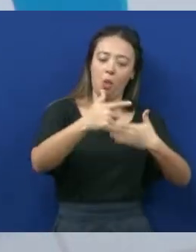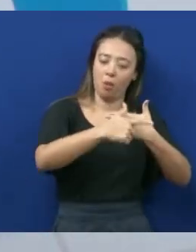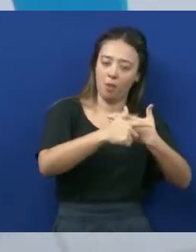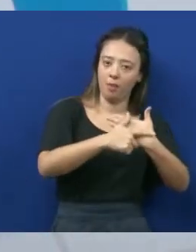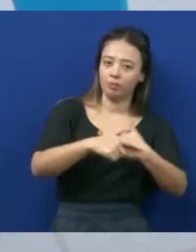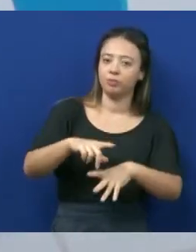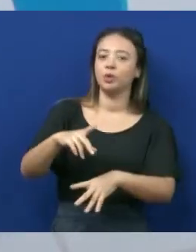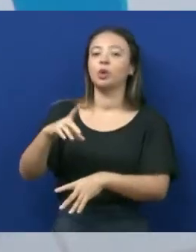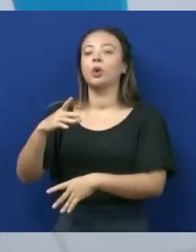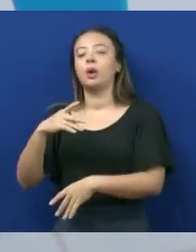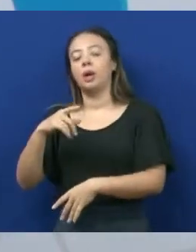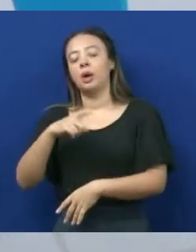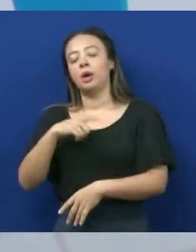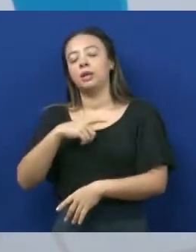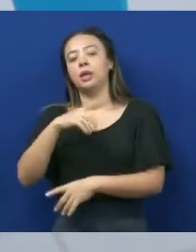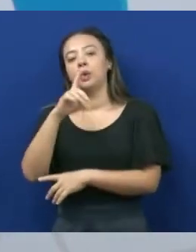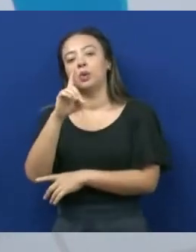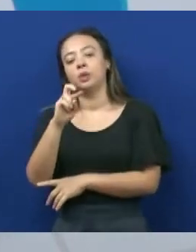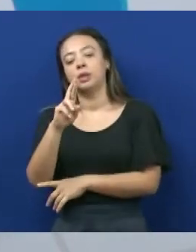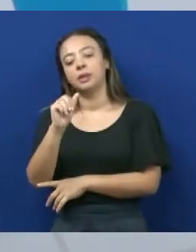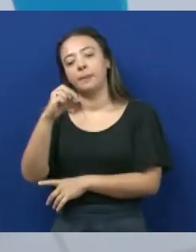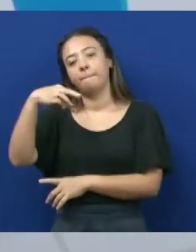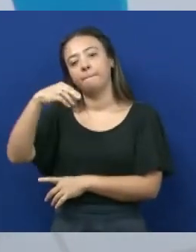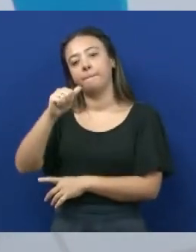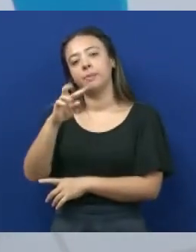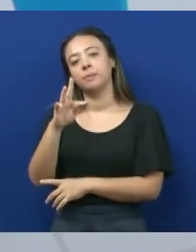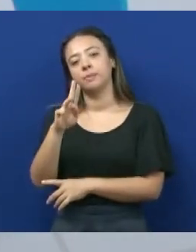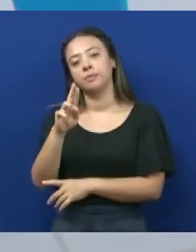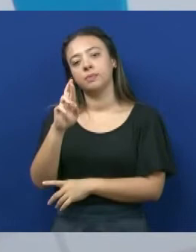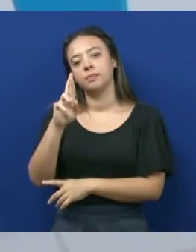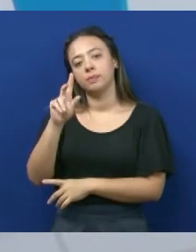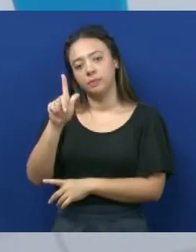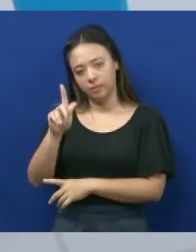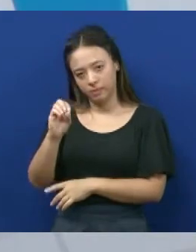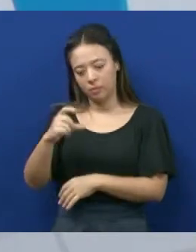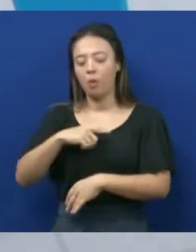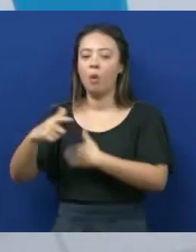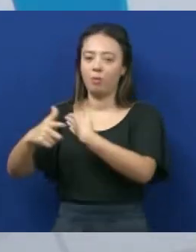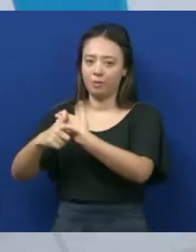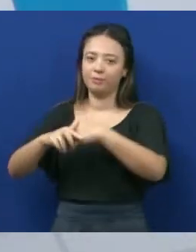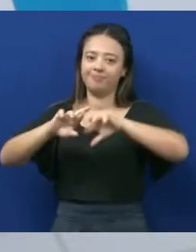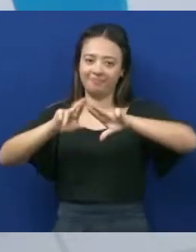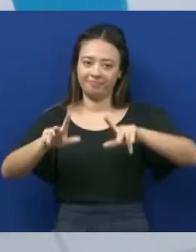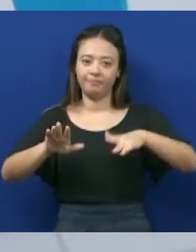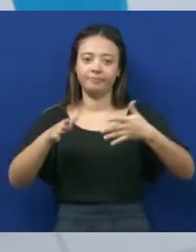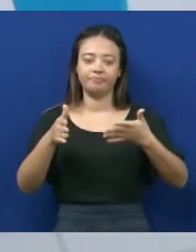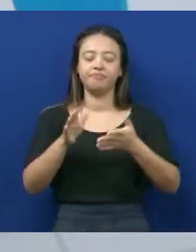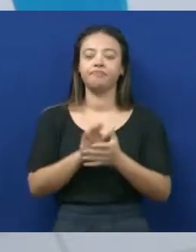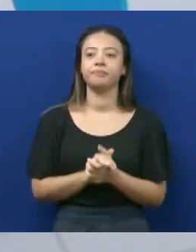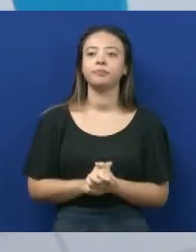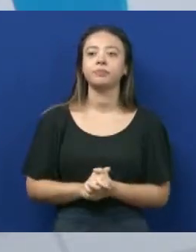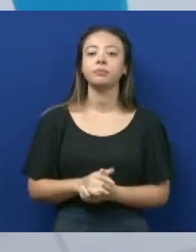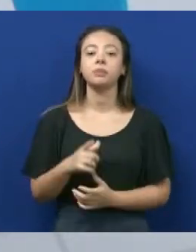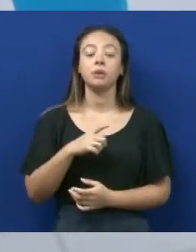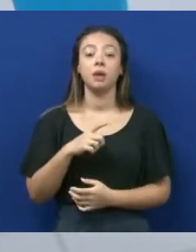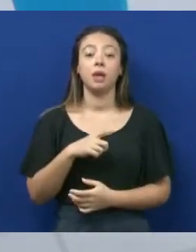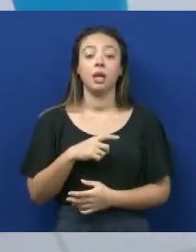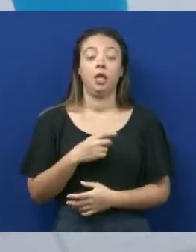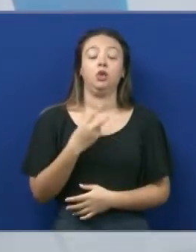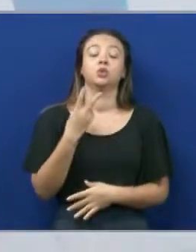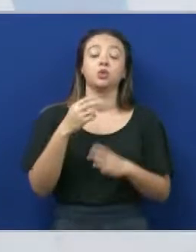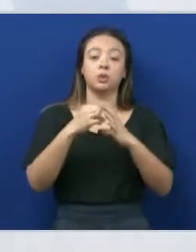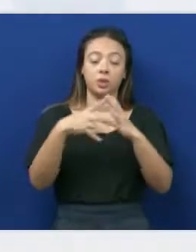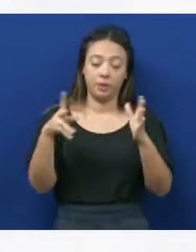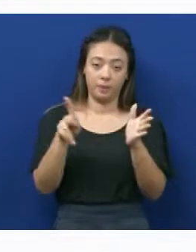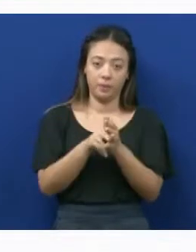dos dois? Então, vamos aqui no próximo slide para você entender melhor. Tá? Então, diante do que nós vimos, desses dois elementos do teatro,